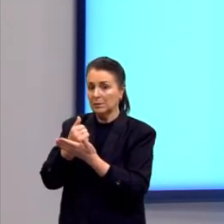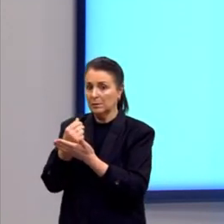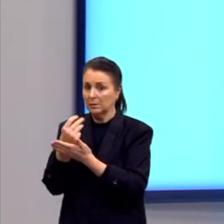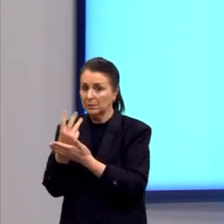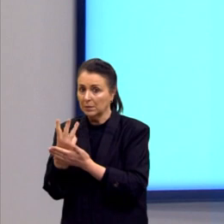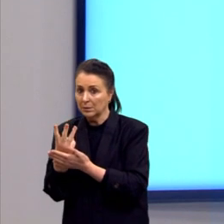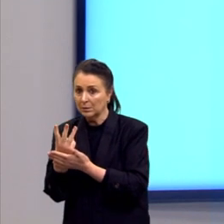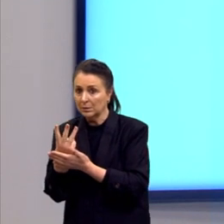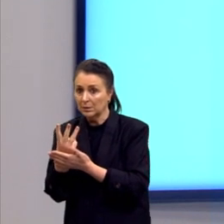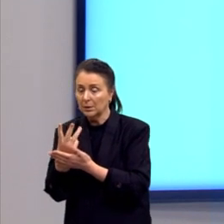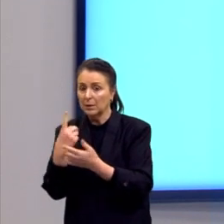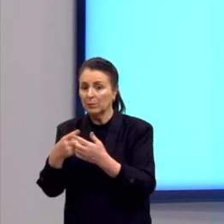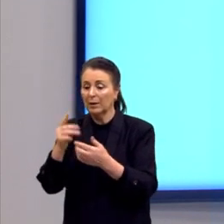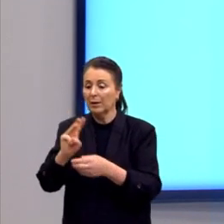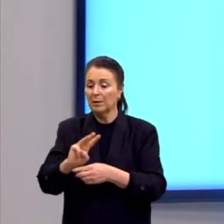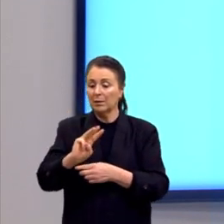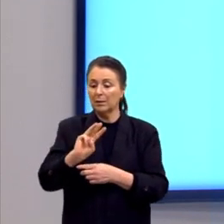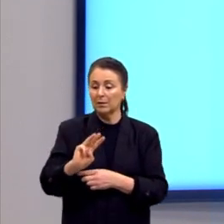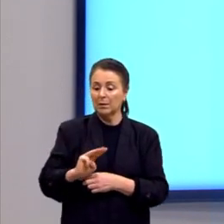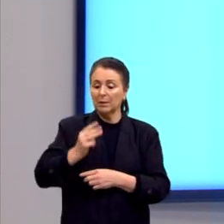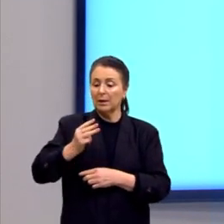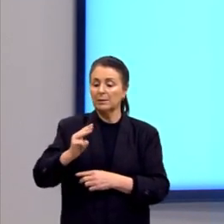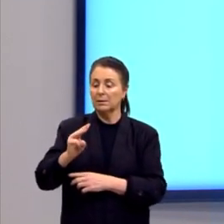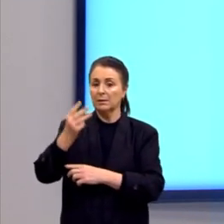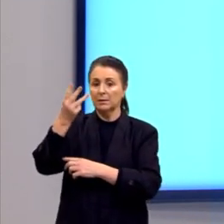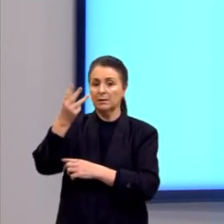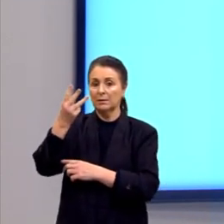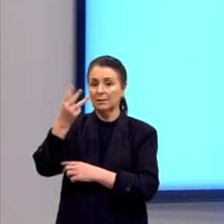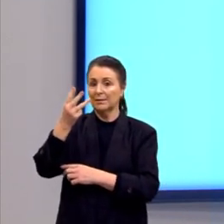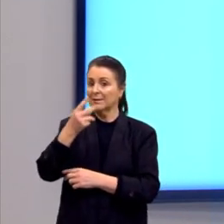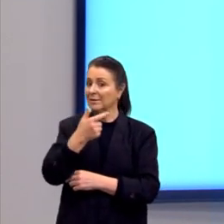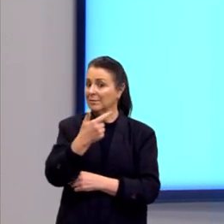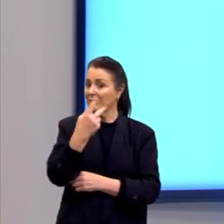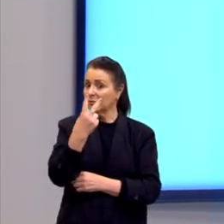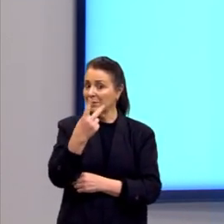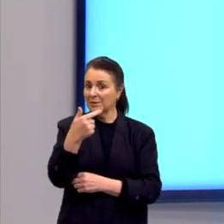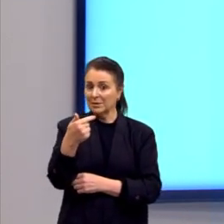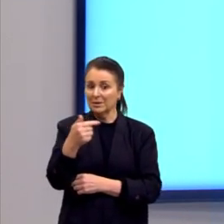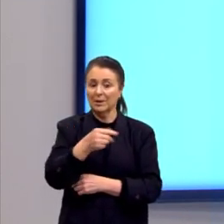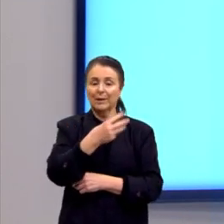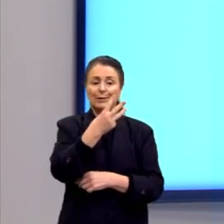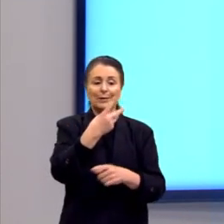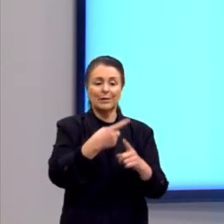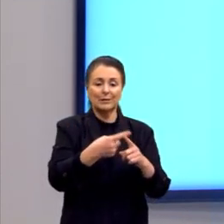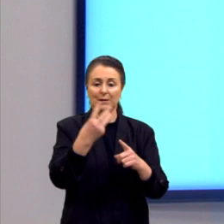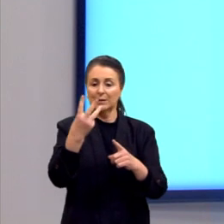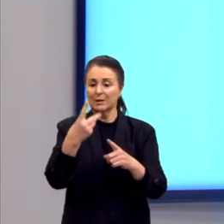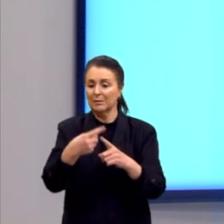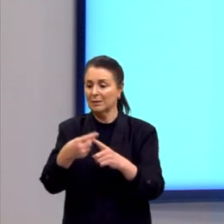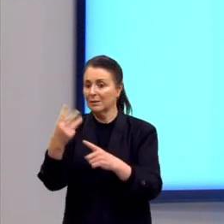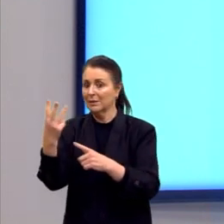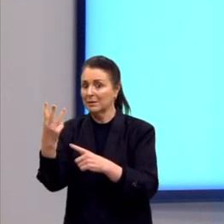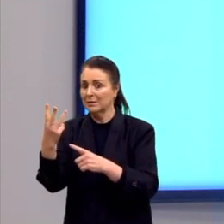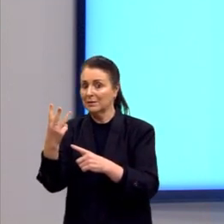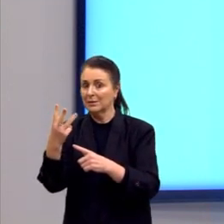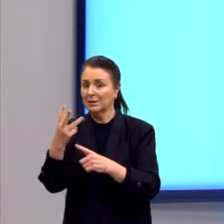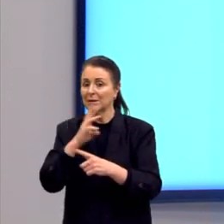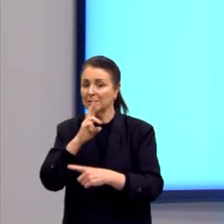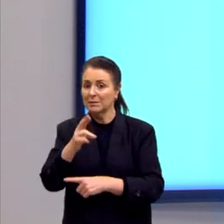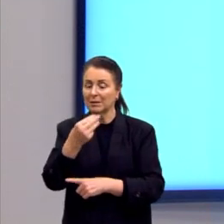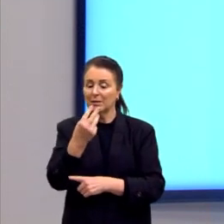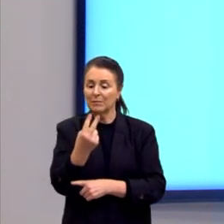porque três Ao Cubo = 27 então 3 X3 X3 resulta em